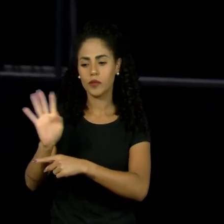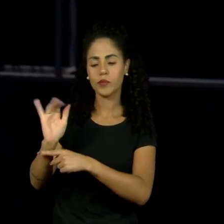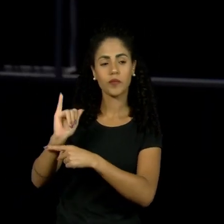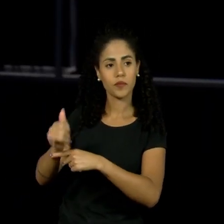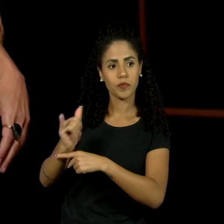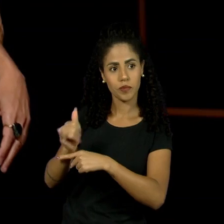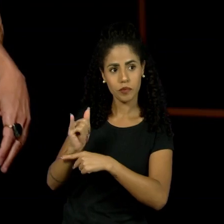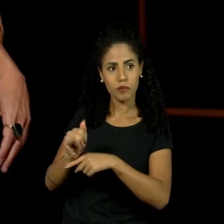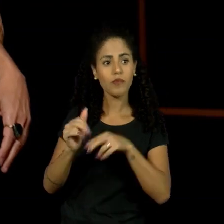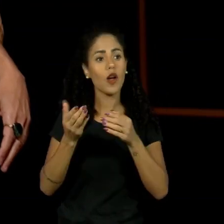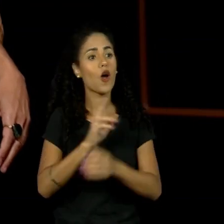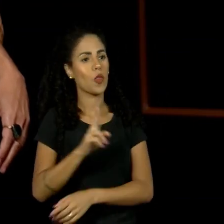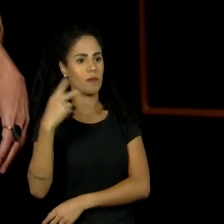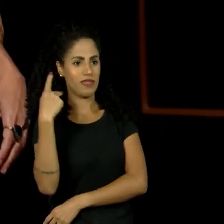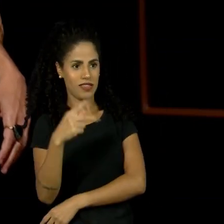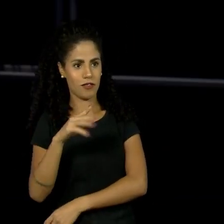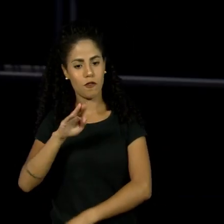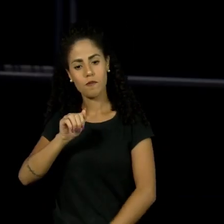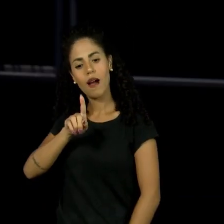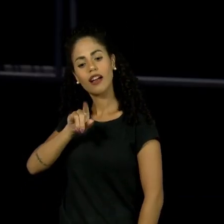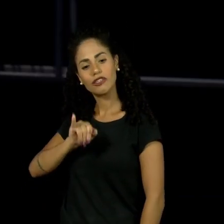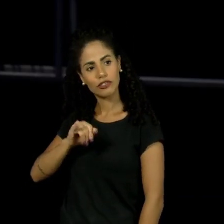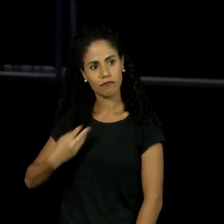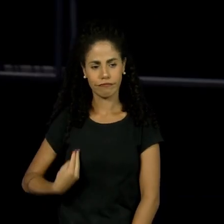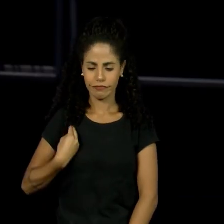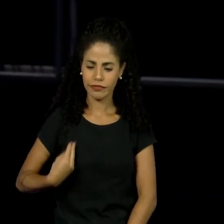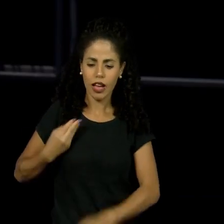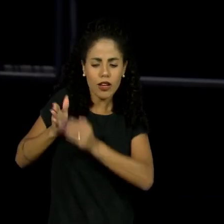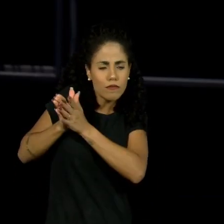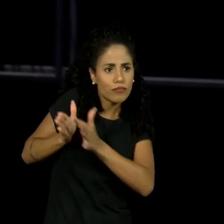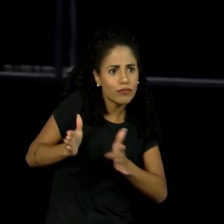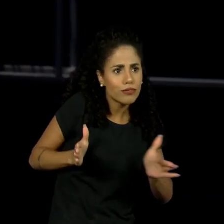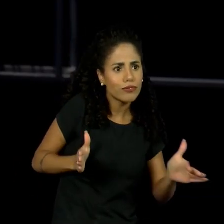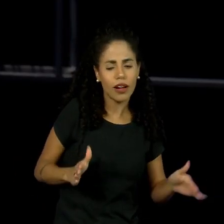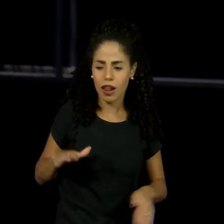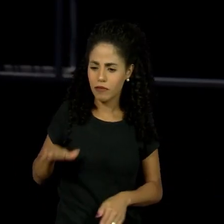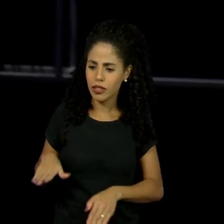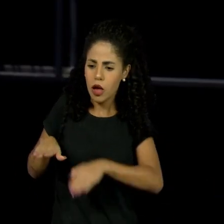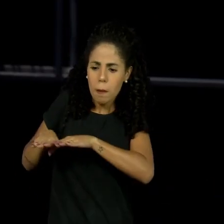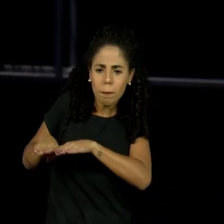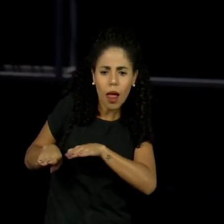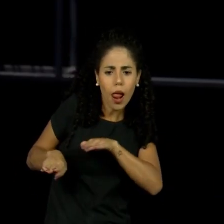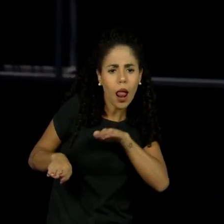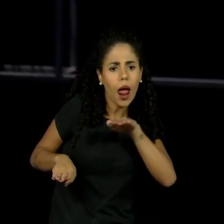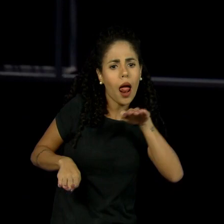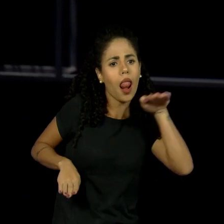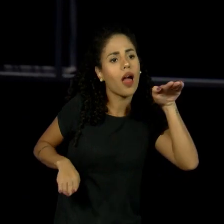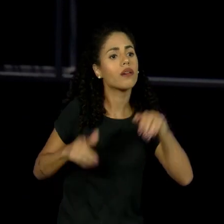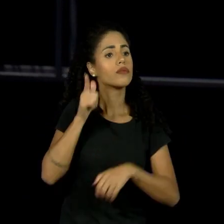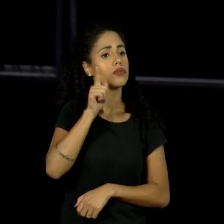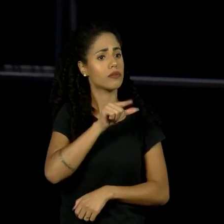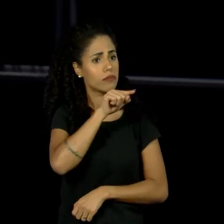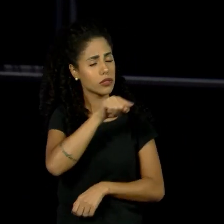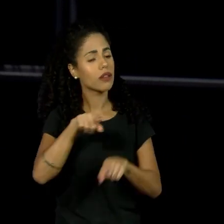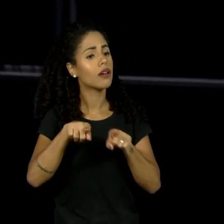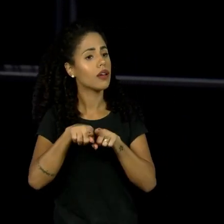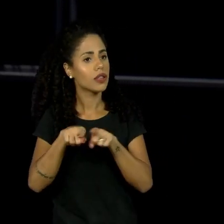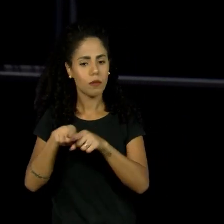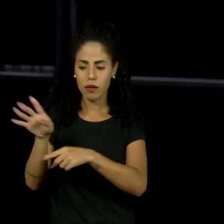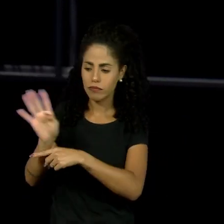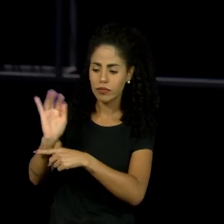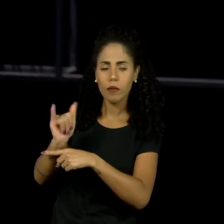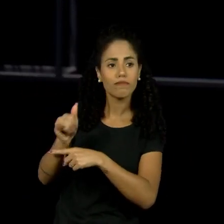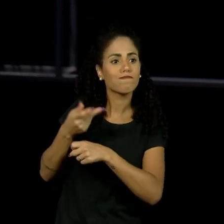chamado Badi, né? Que é inspirado na sua trajetória desde a infância até a carreira de sucesso internacional. Um filme que também recebeu